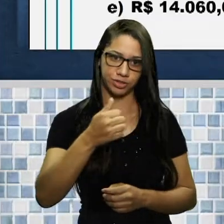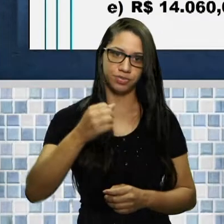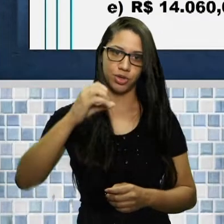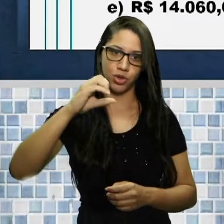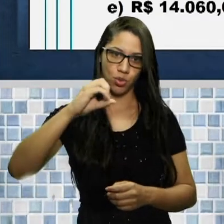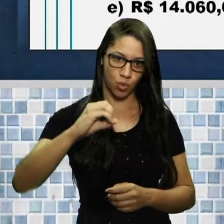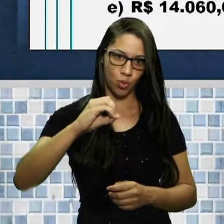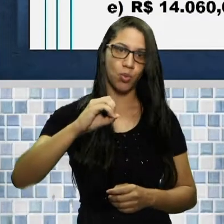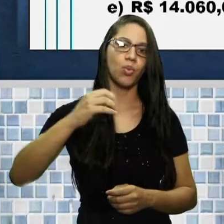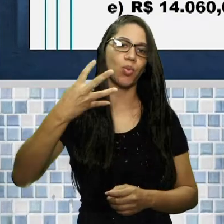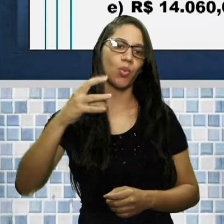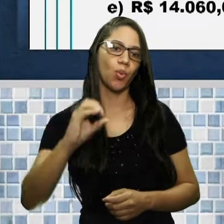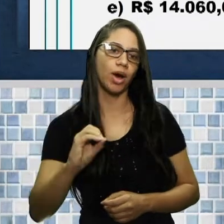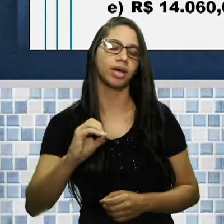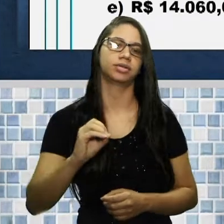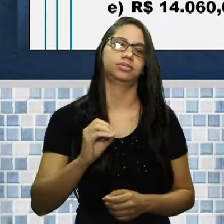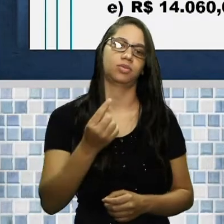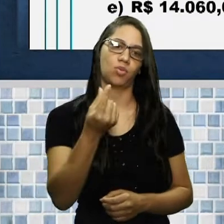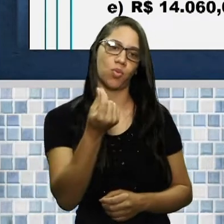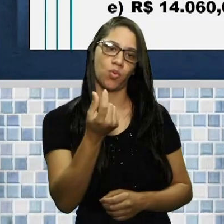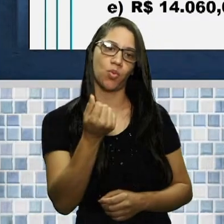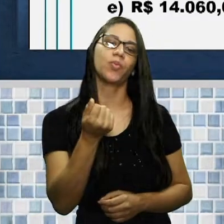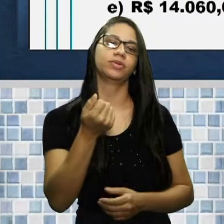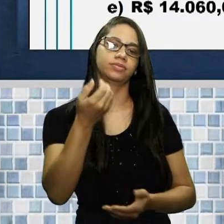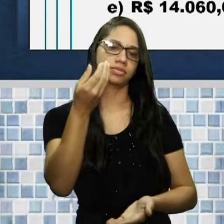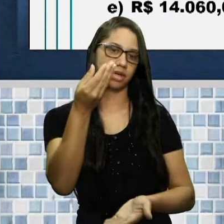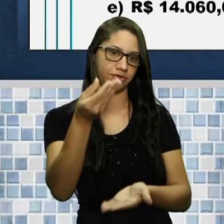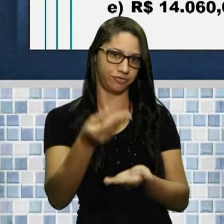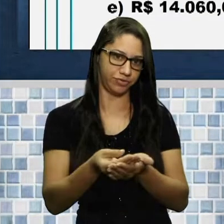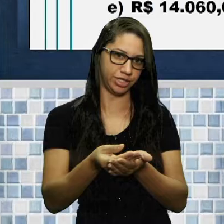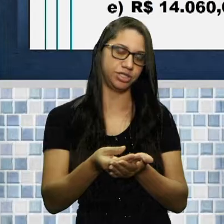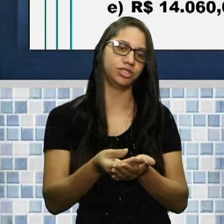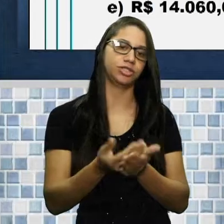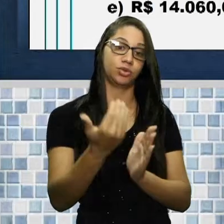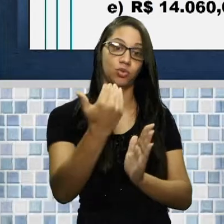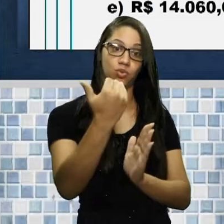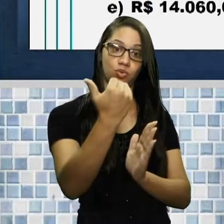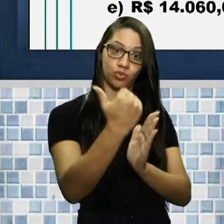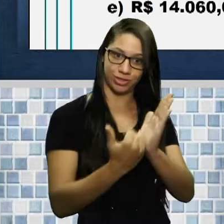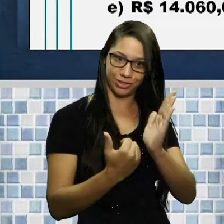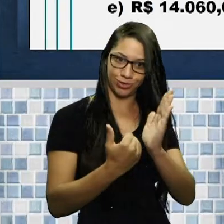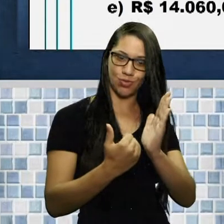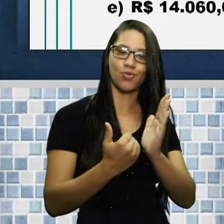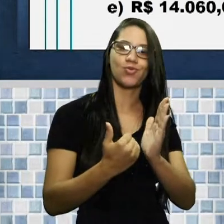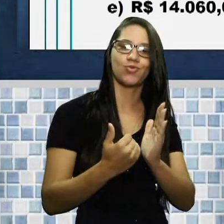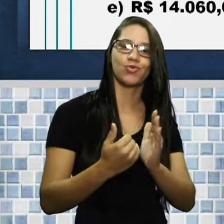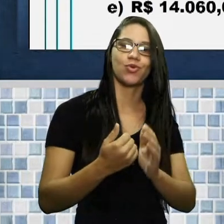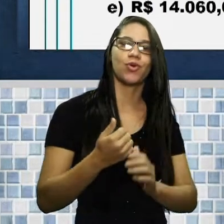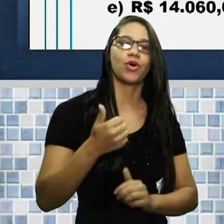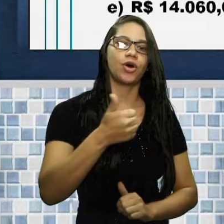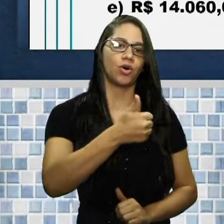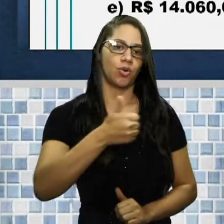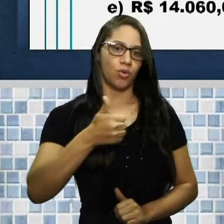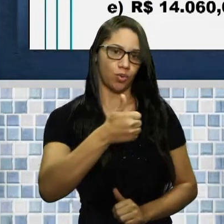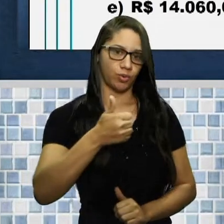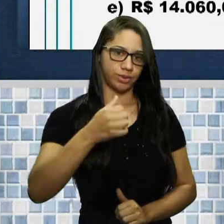11.040. Logo, o preço desse automóvel com desconto de 8% vai ser de